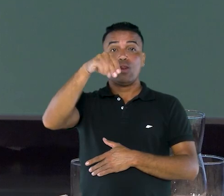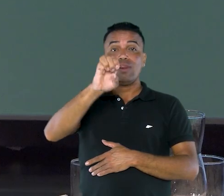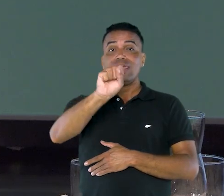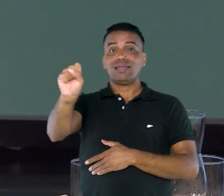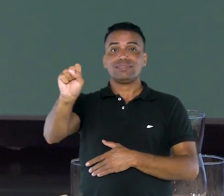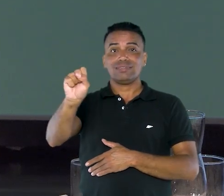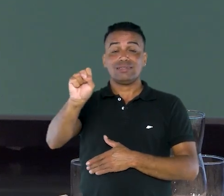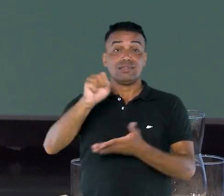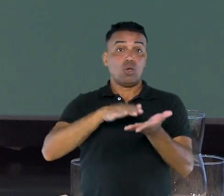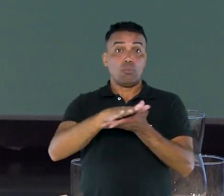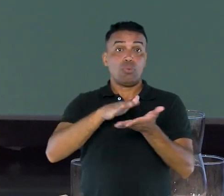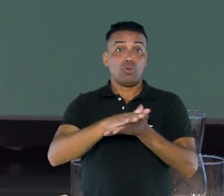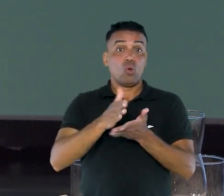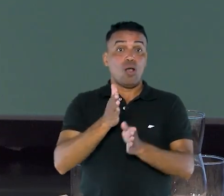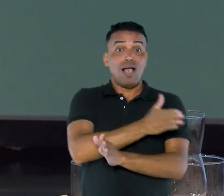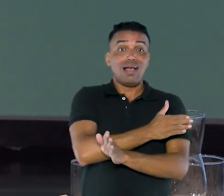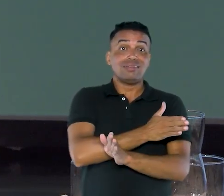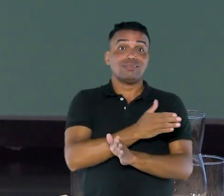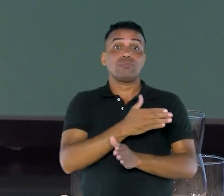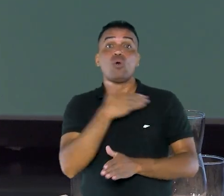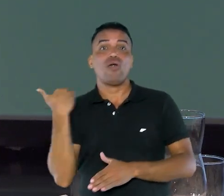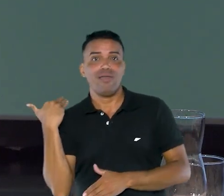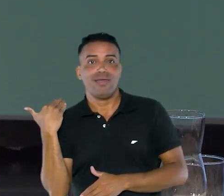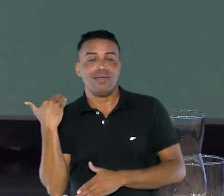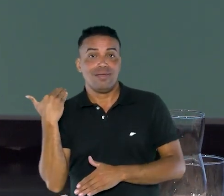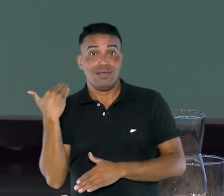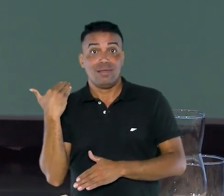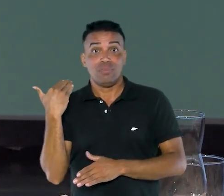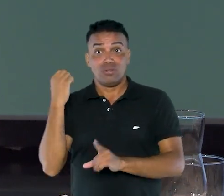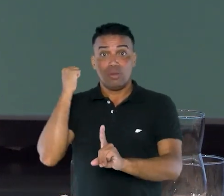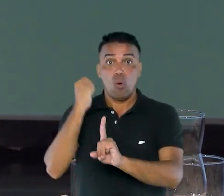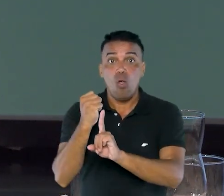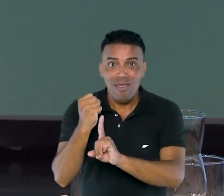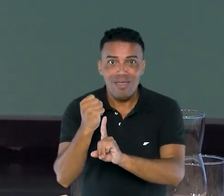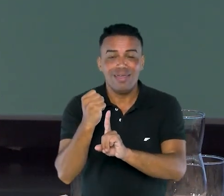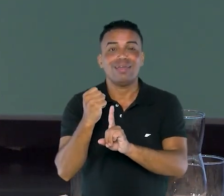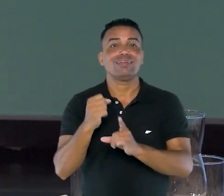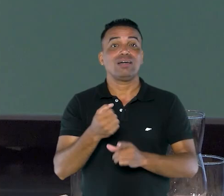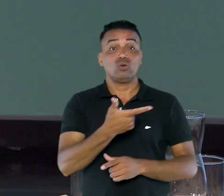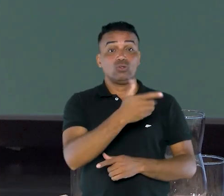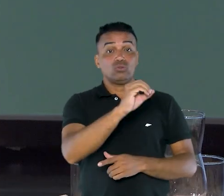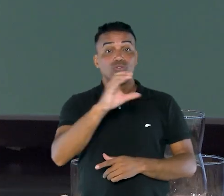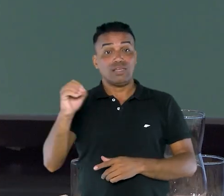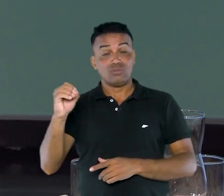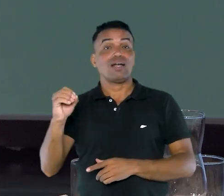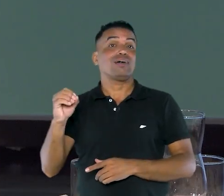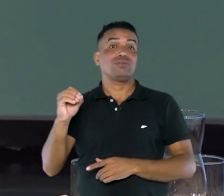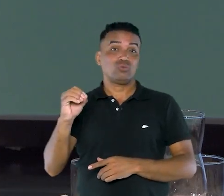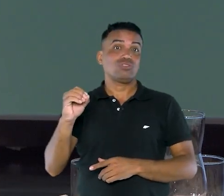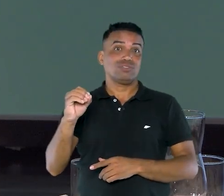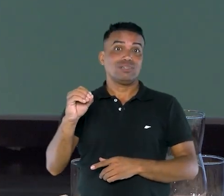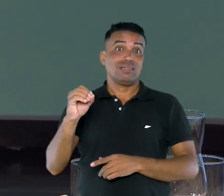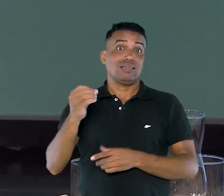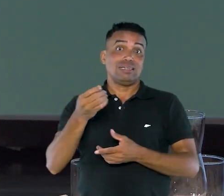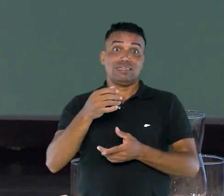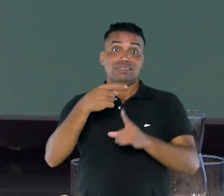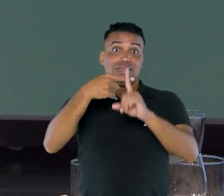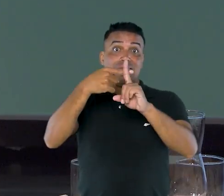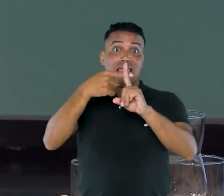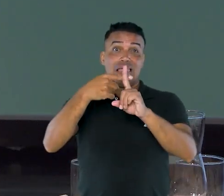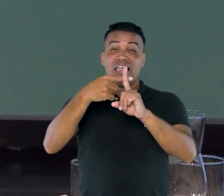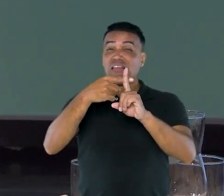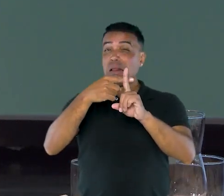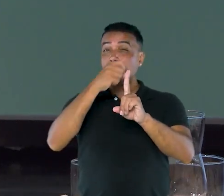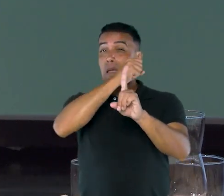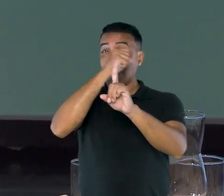vida. Publicou antes de morrer, para não ser morto. 200 anos de Inquisição, para ele depois,